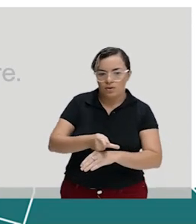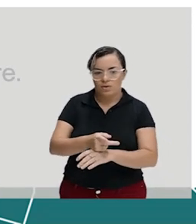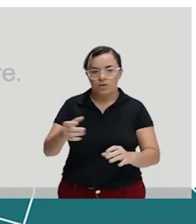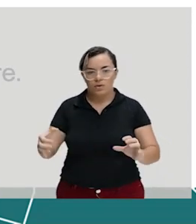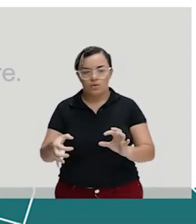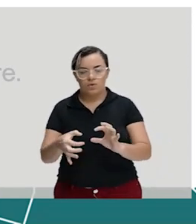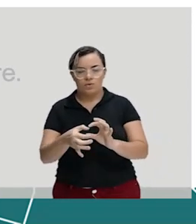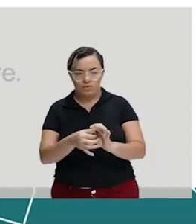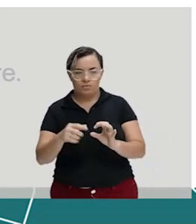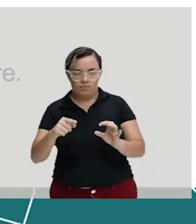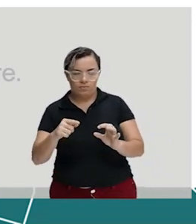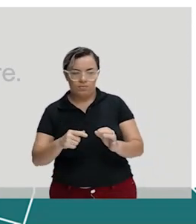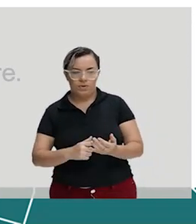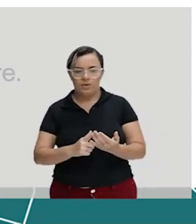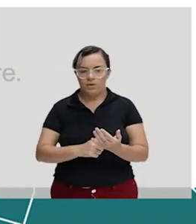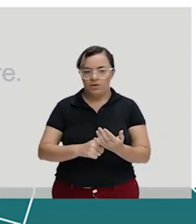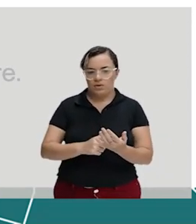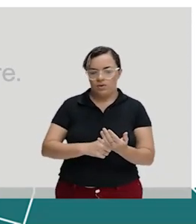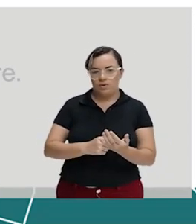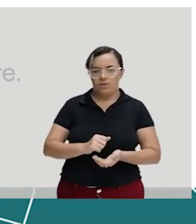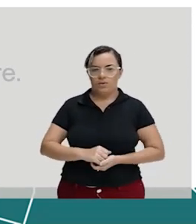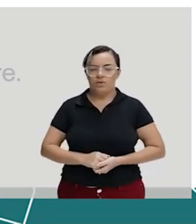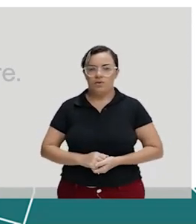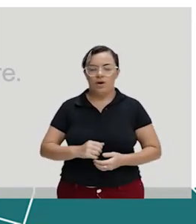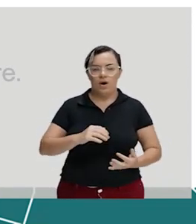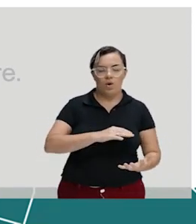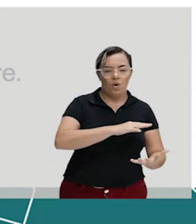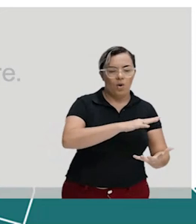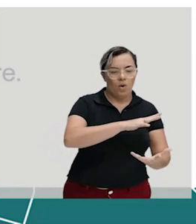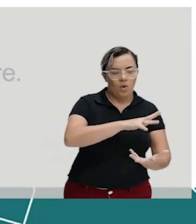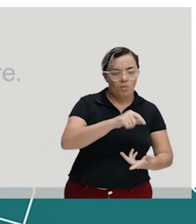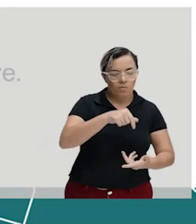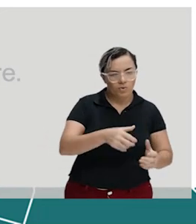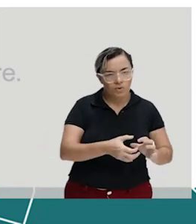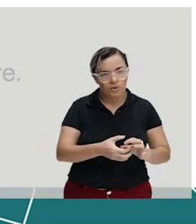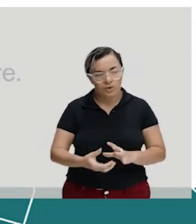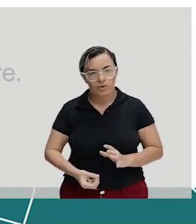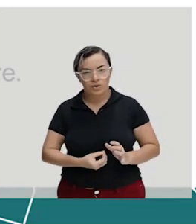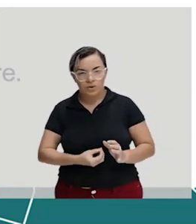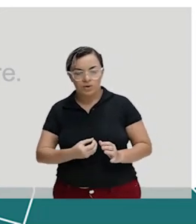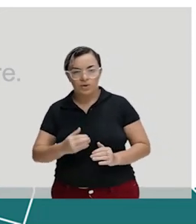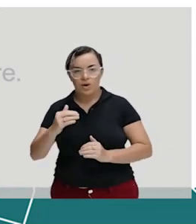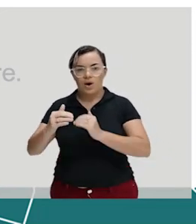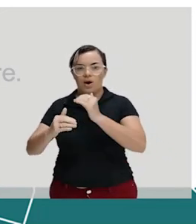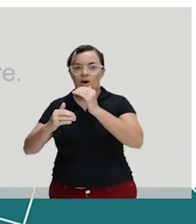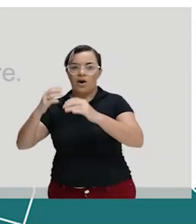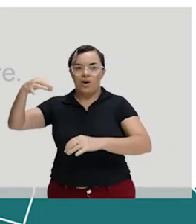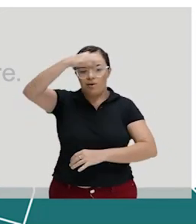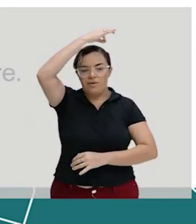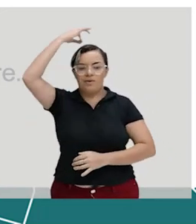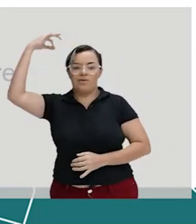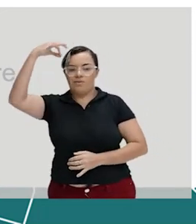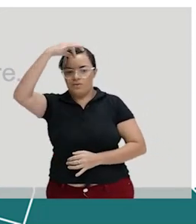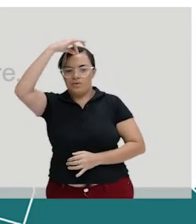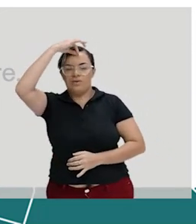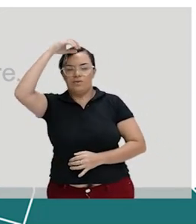material de uma forma terrena ao mundo espiritual diferentes dos românticos que citavam em seus